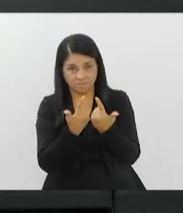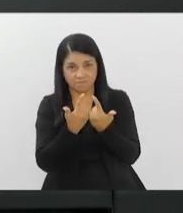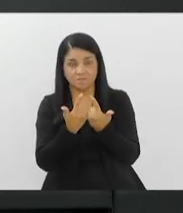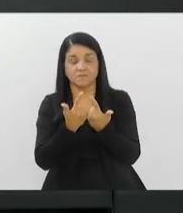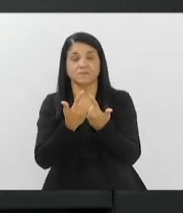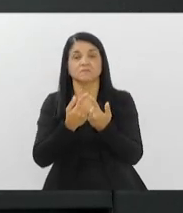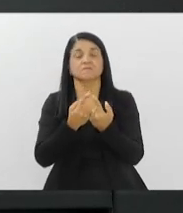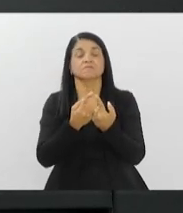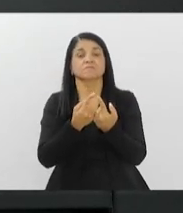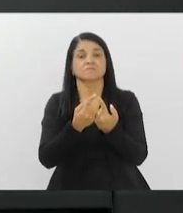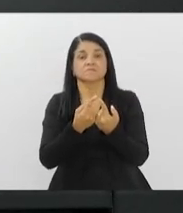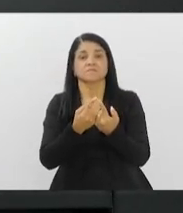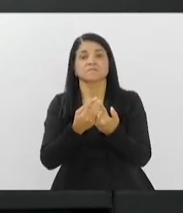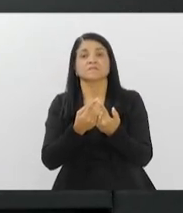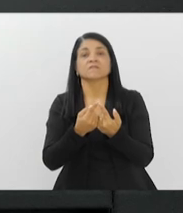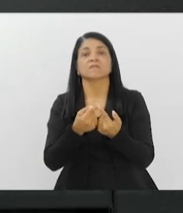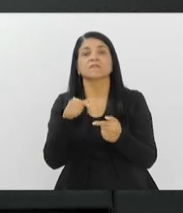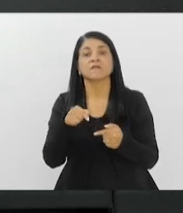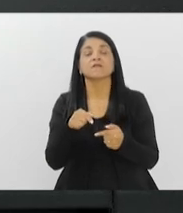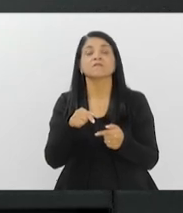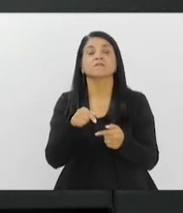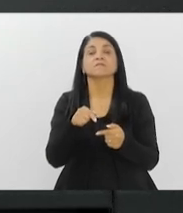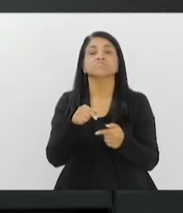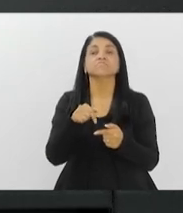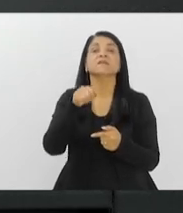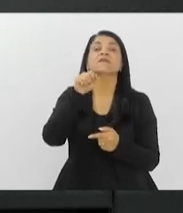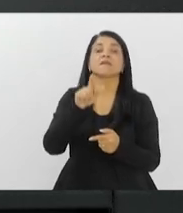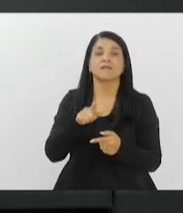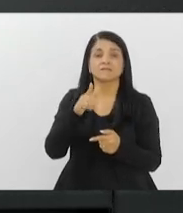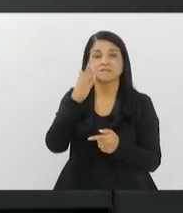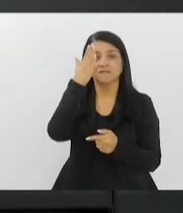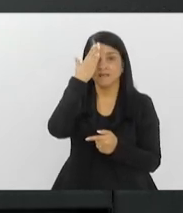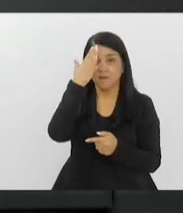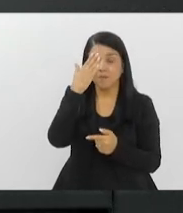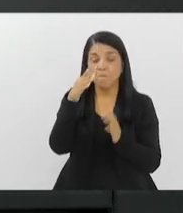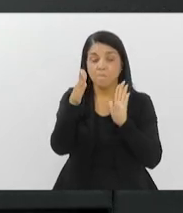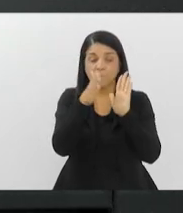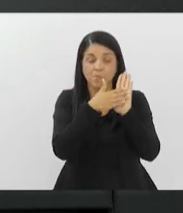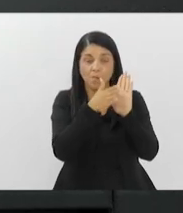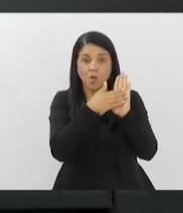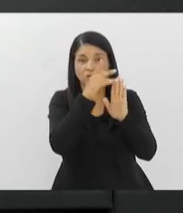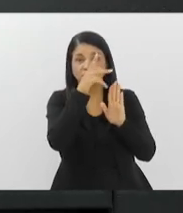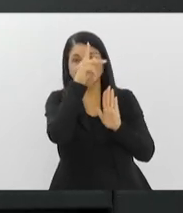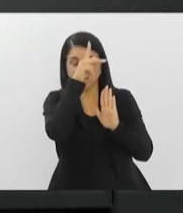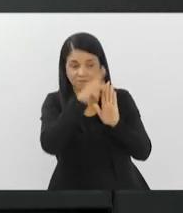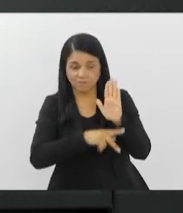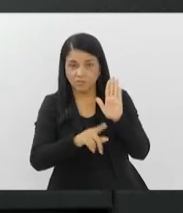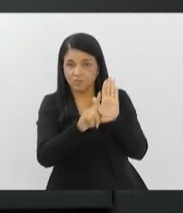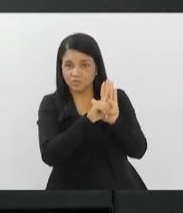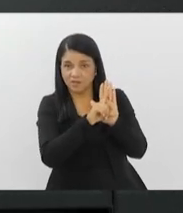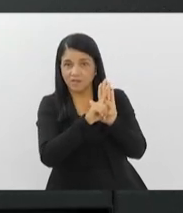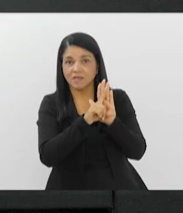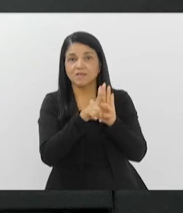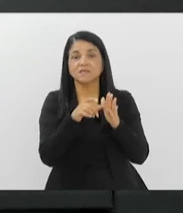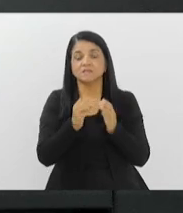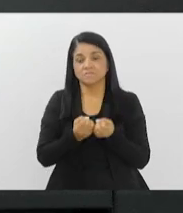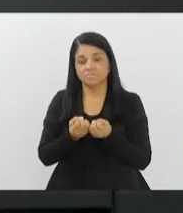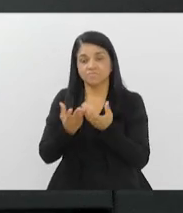espaço de discussão e, quem sabe, crie propostas de leis que venham beneficiar os